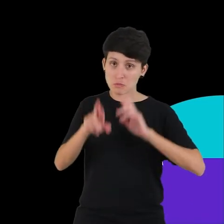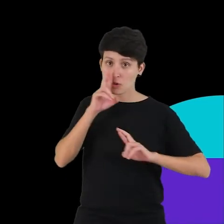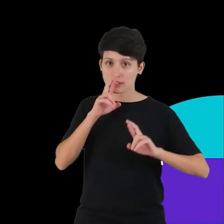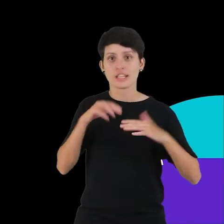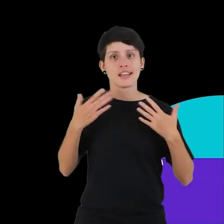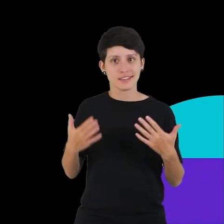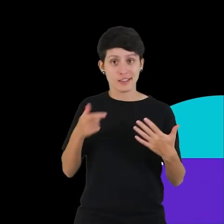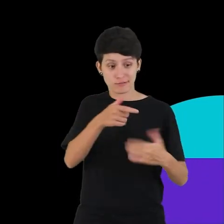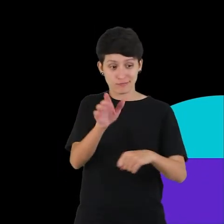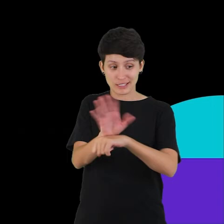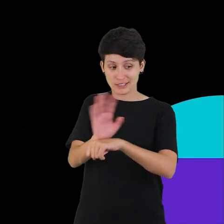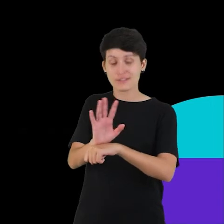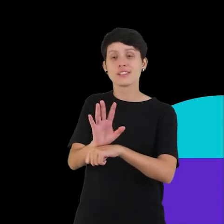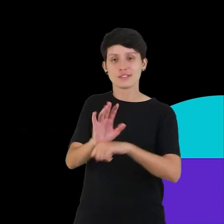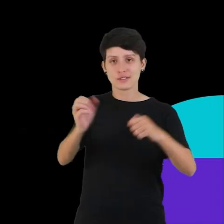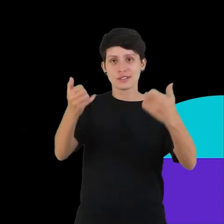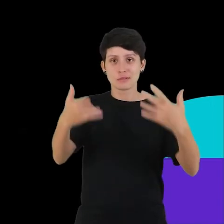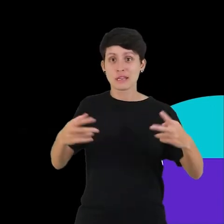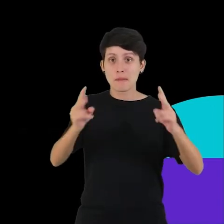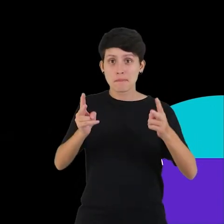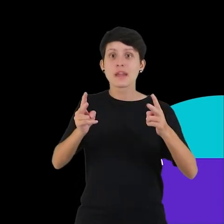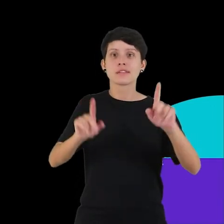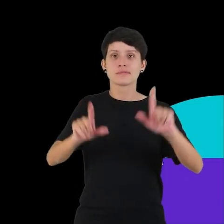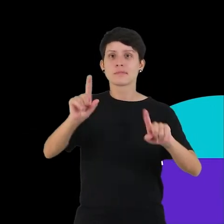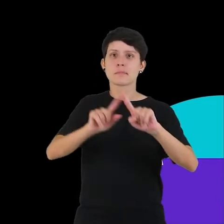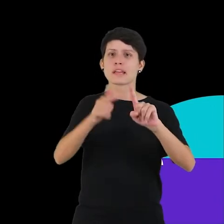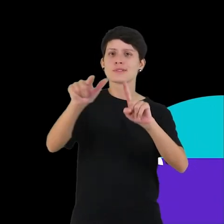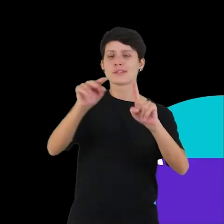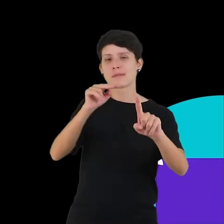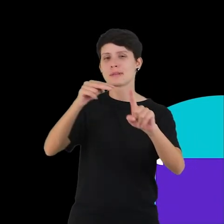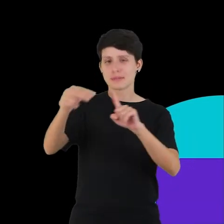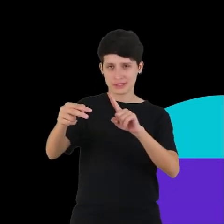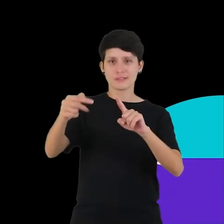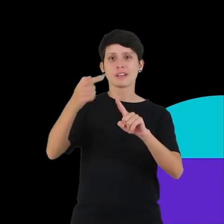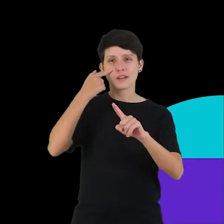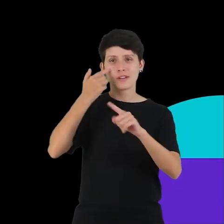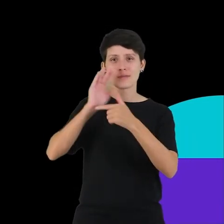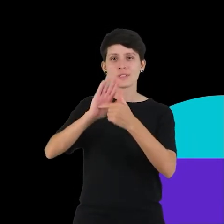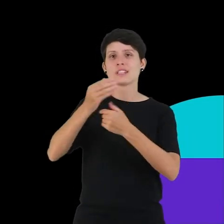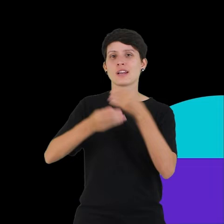então, para nossa próxima pergunta. Então,